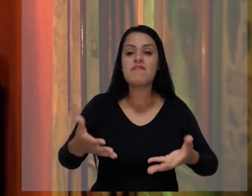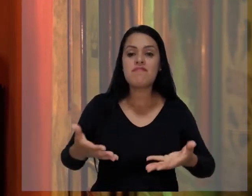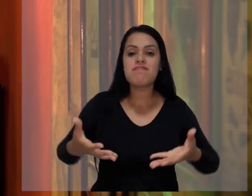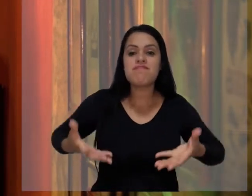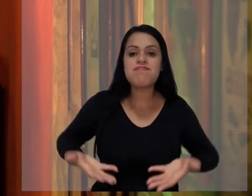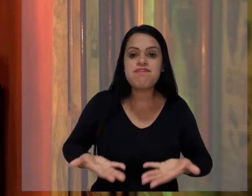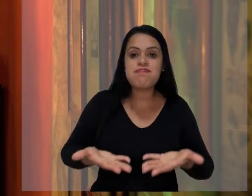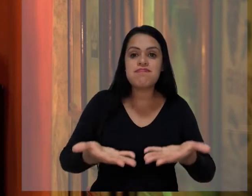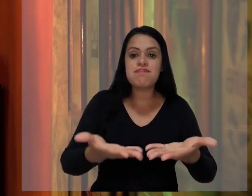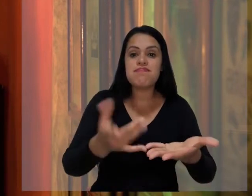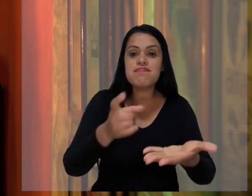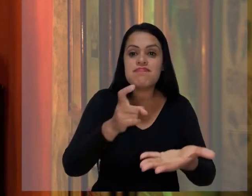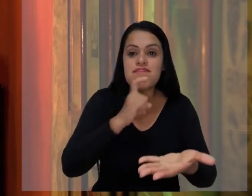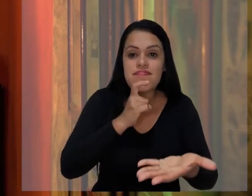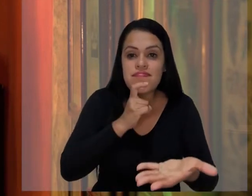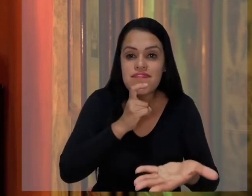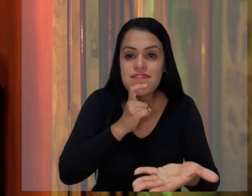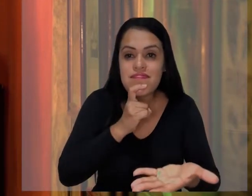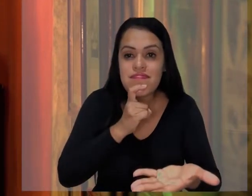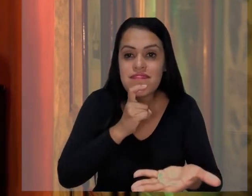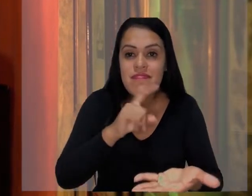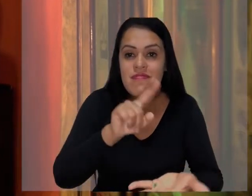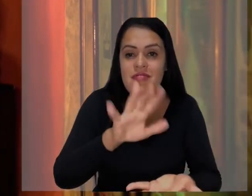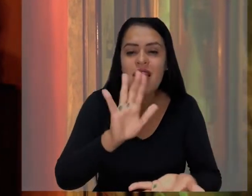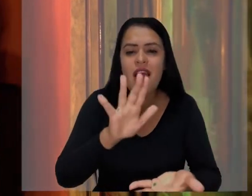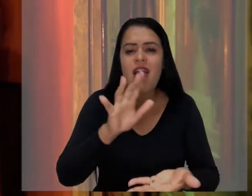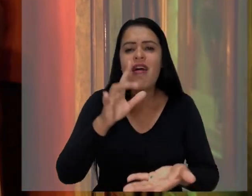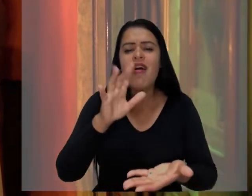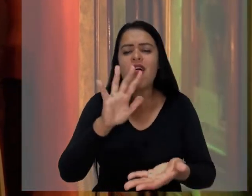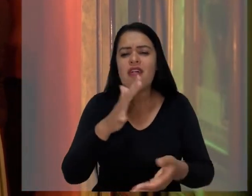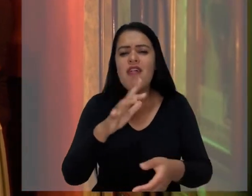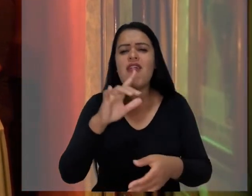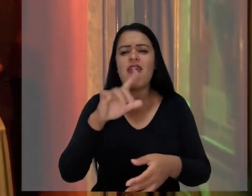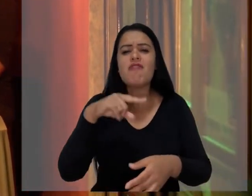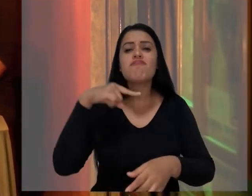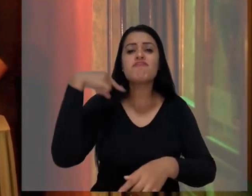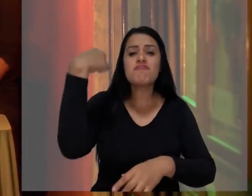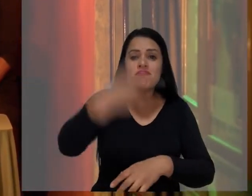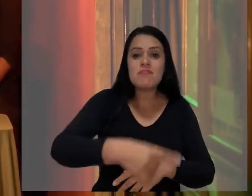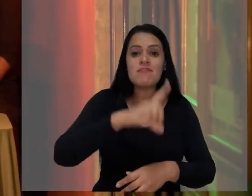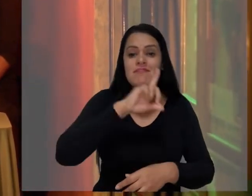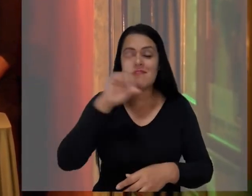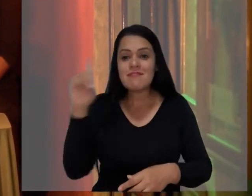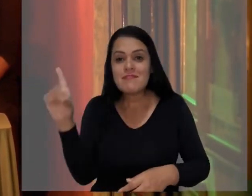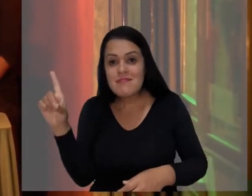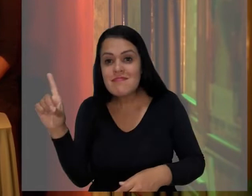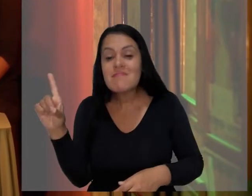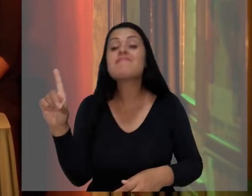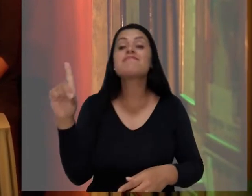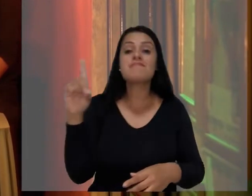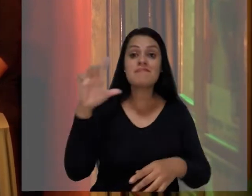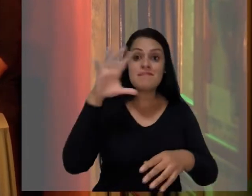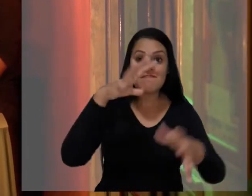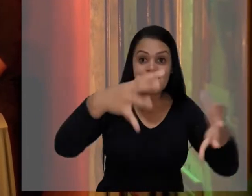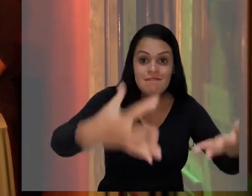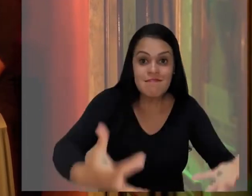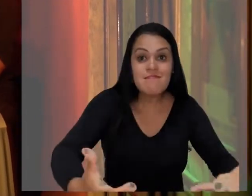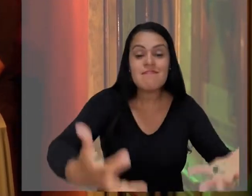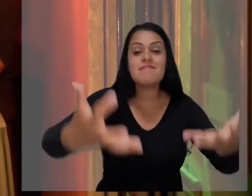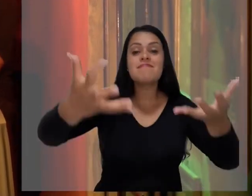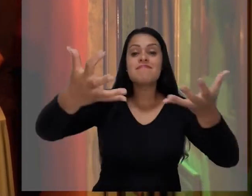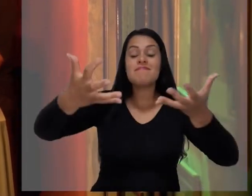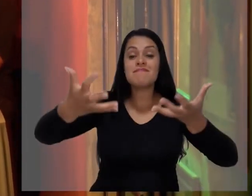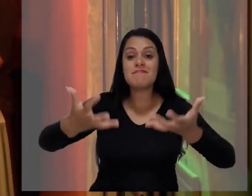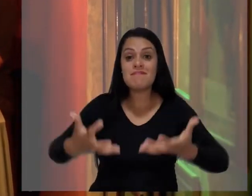enforma e põe na geladeira. Deixa lá bem bastante. No outro dia, às meia, pega essa